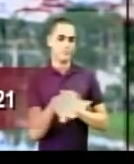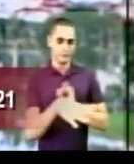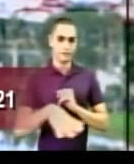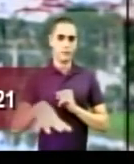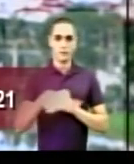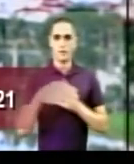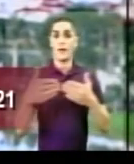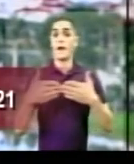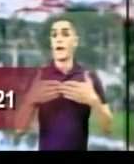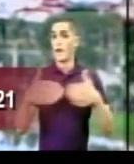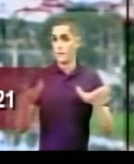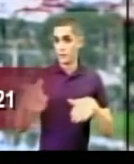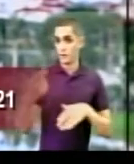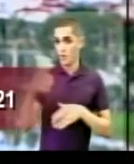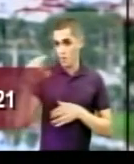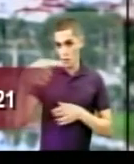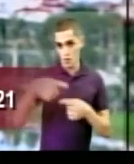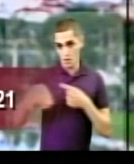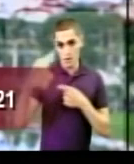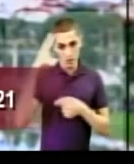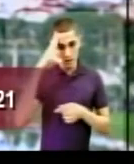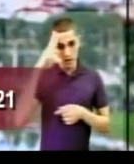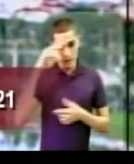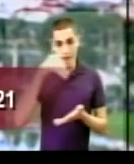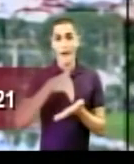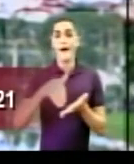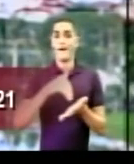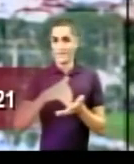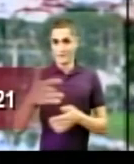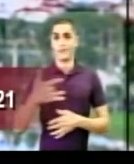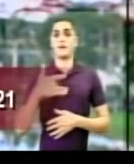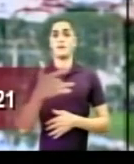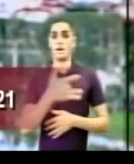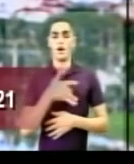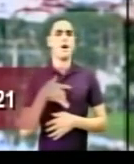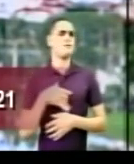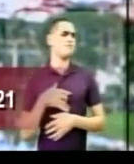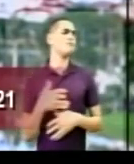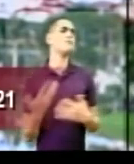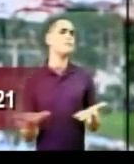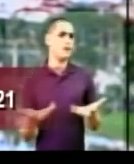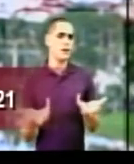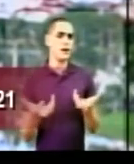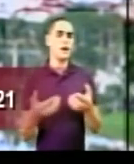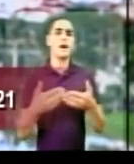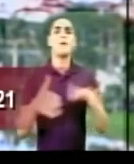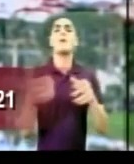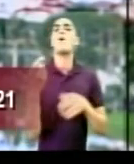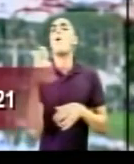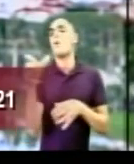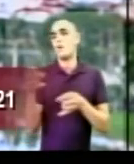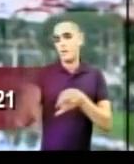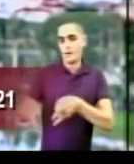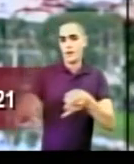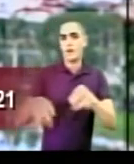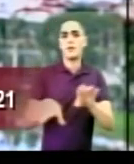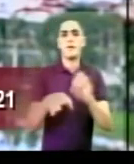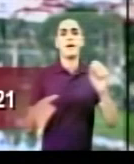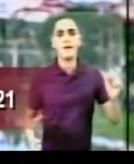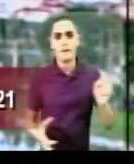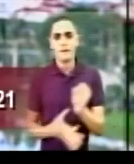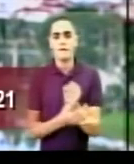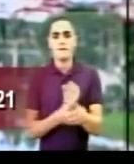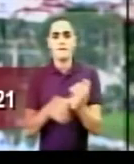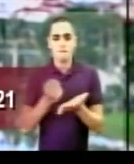vão ser abertos a partir da próxima segunda-feira, a Secretaria de Saúde pretende ampliar mais leitos a fim de garantir a assistência à